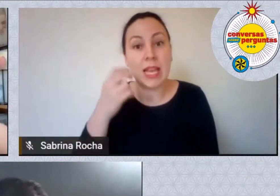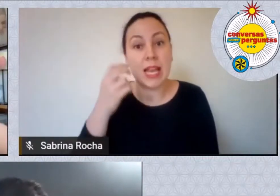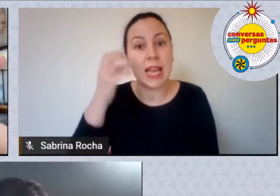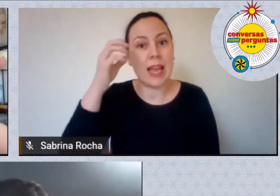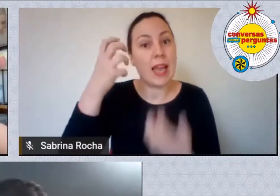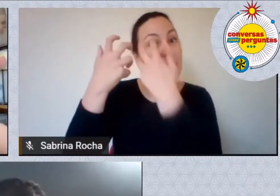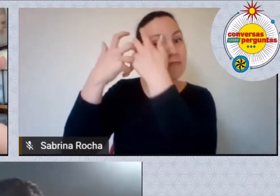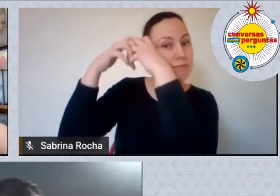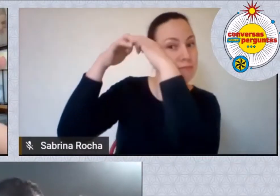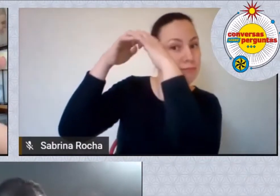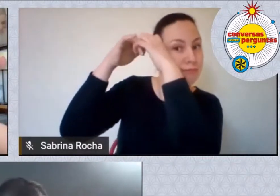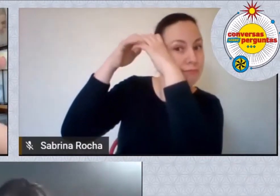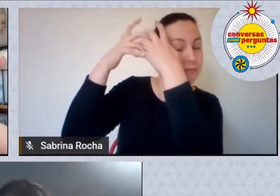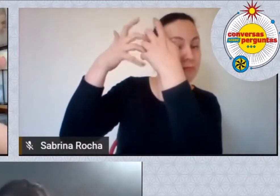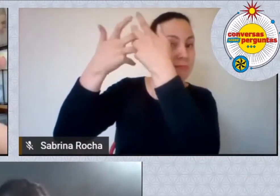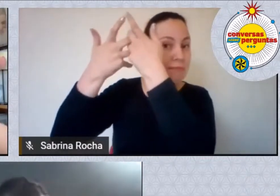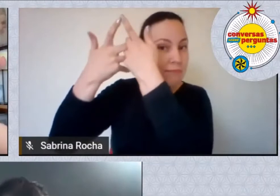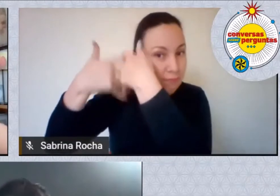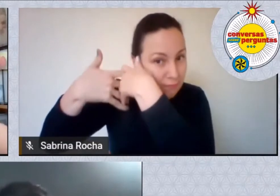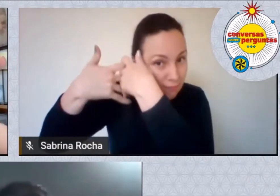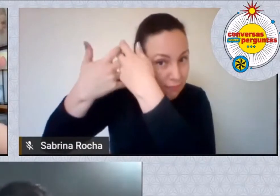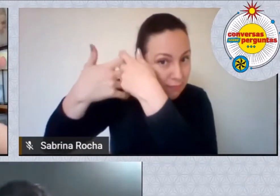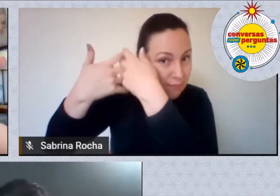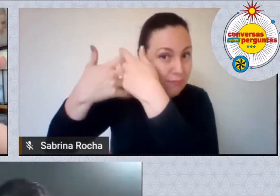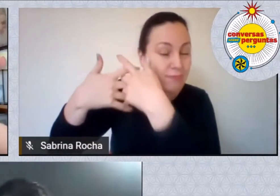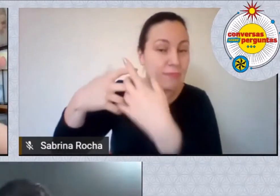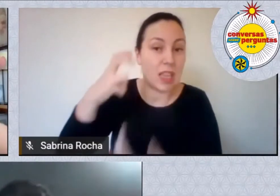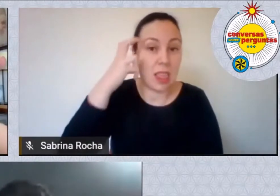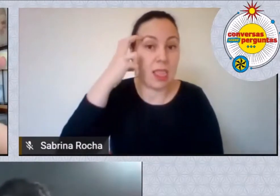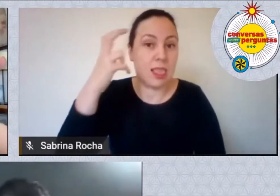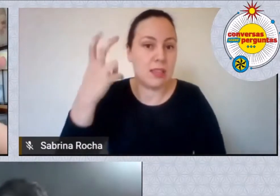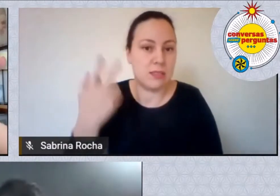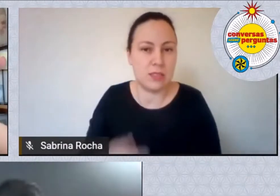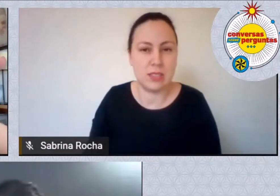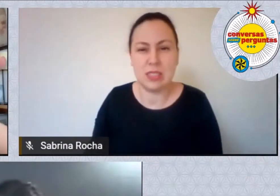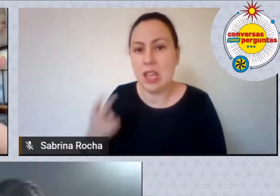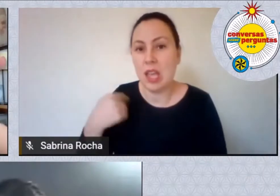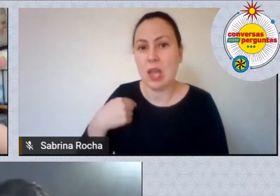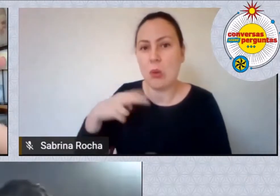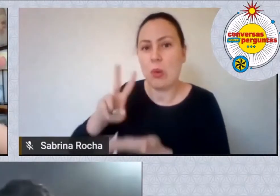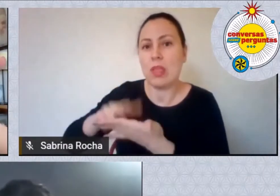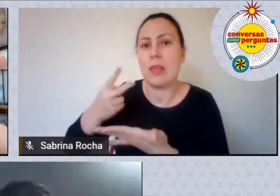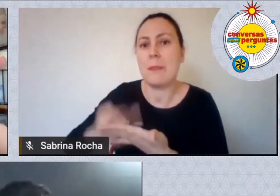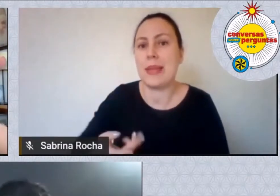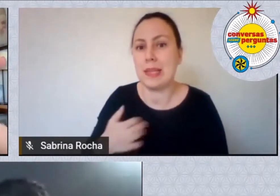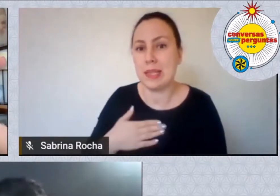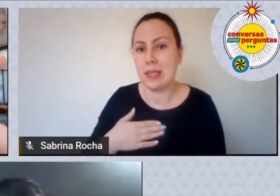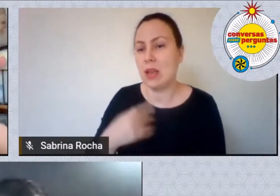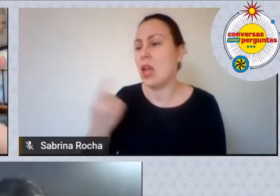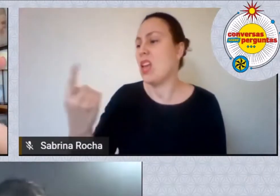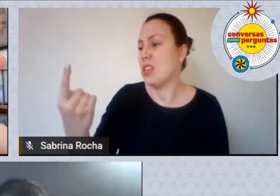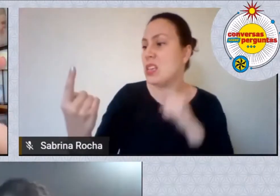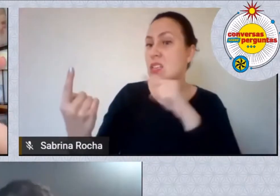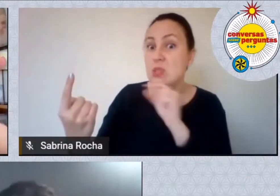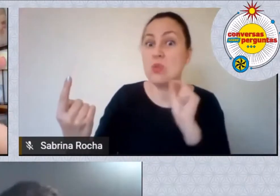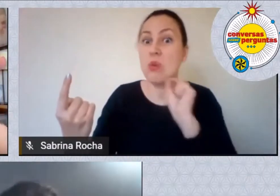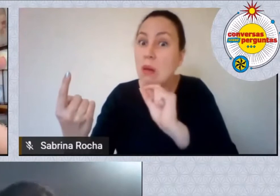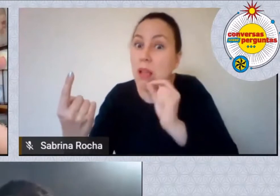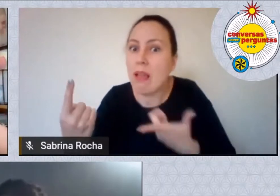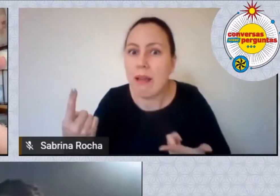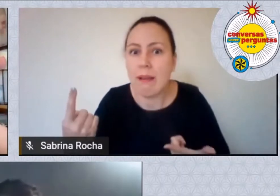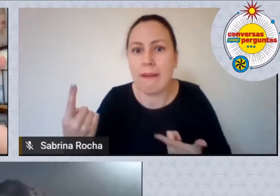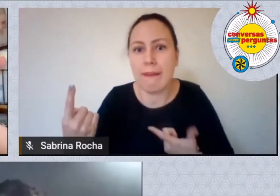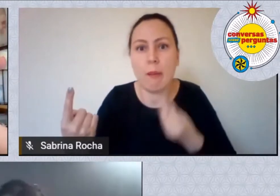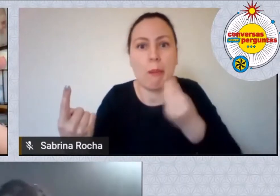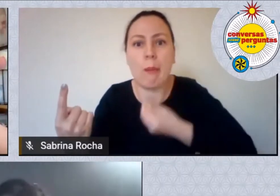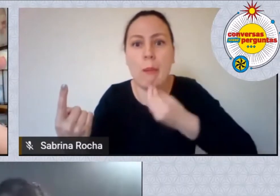inteligência, né? De interpretação dos fatos, do que estamos enfrentando, do que é feito esse bicho, como